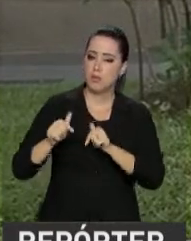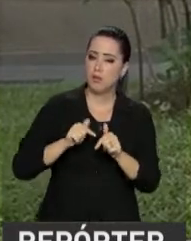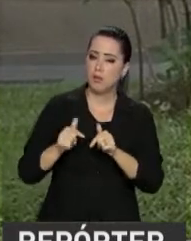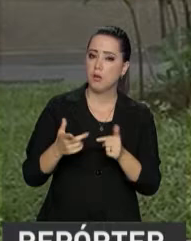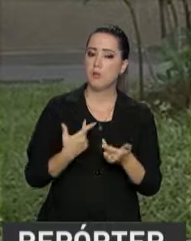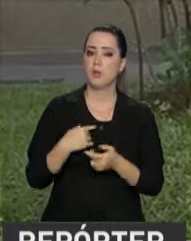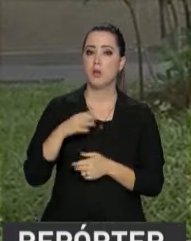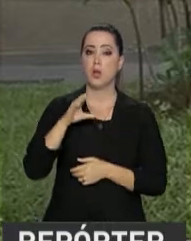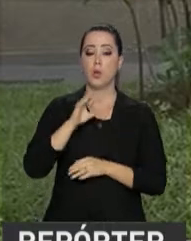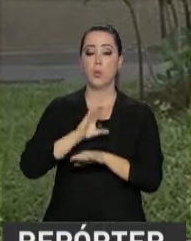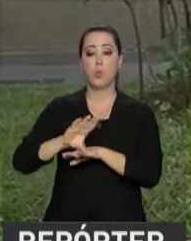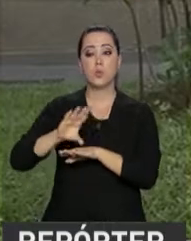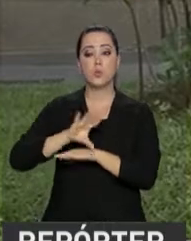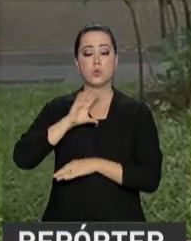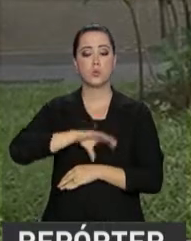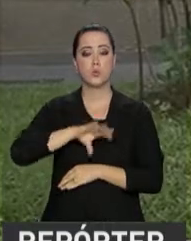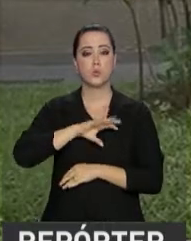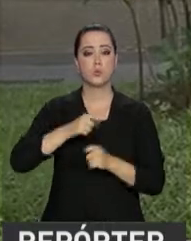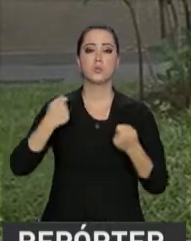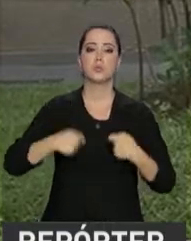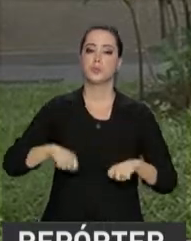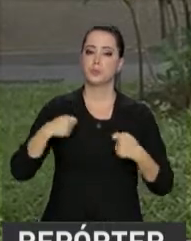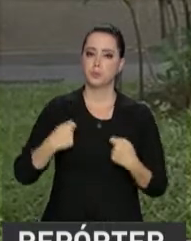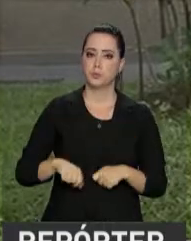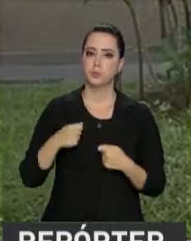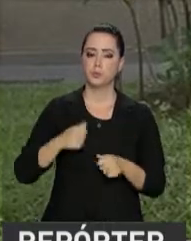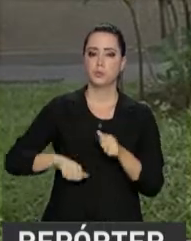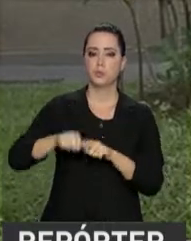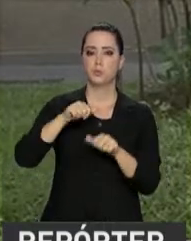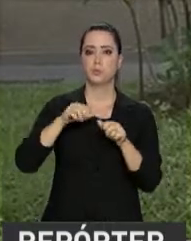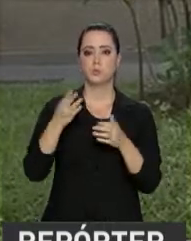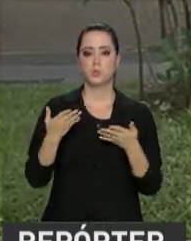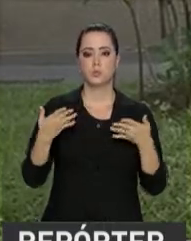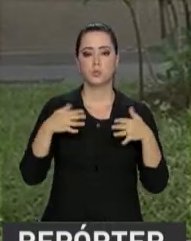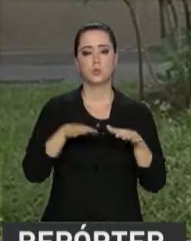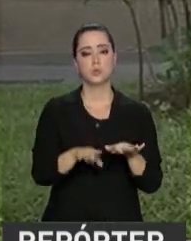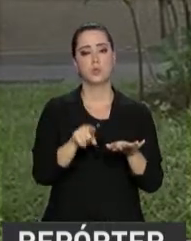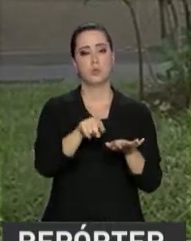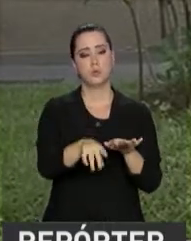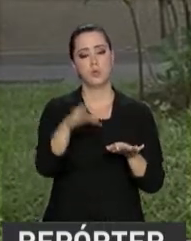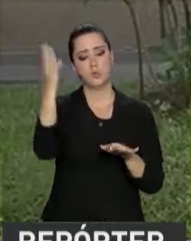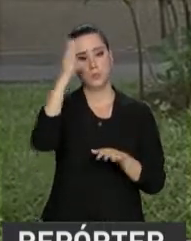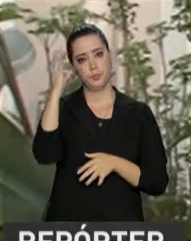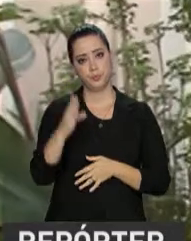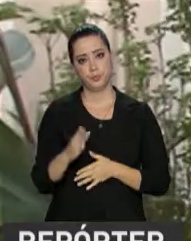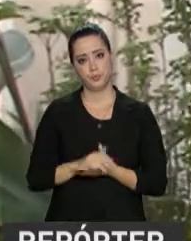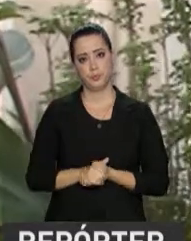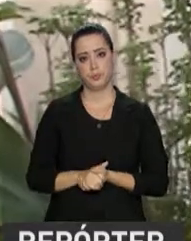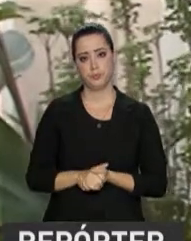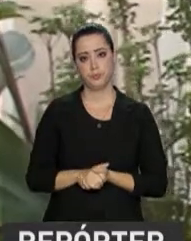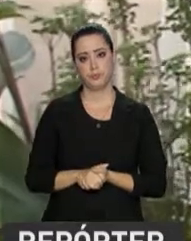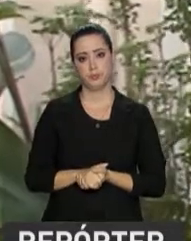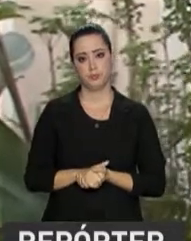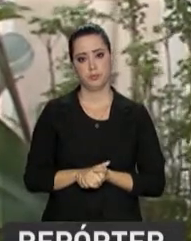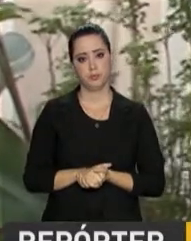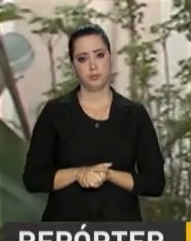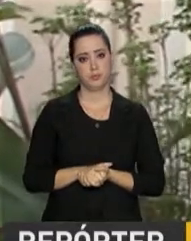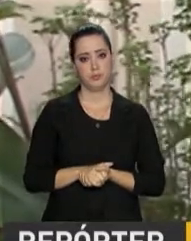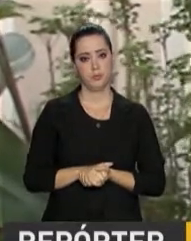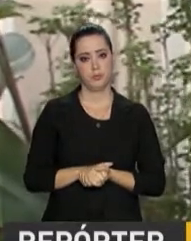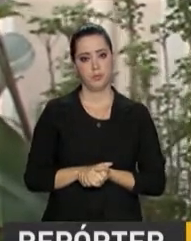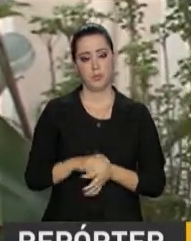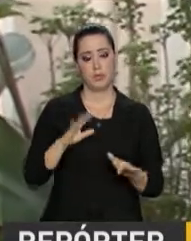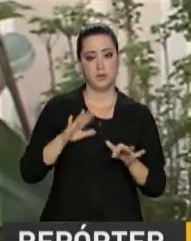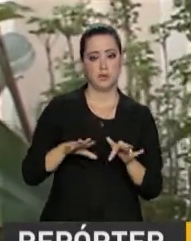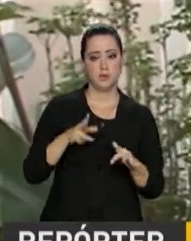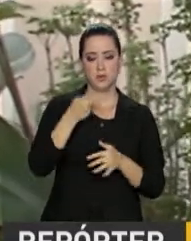de português tudo o que for necessário para que eles possam se integrar e viver no brasil muitas vezes temos a impressão que a